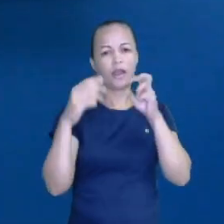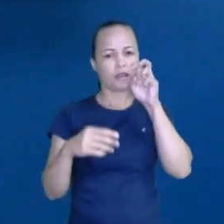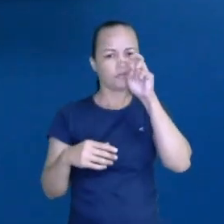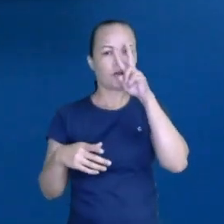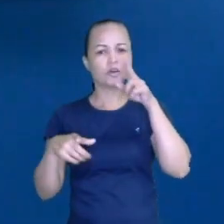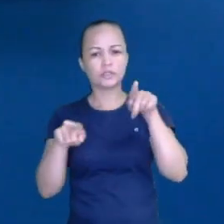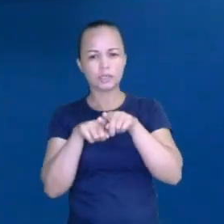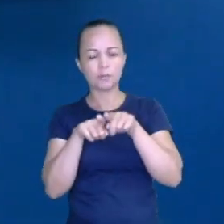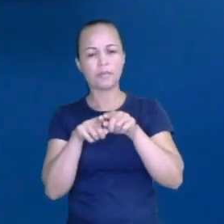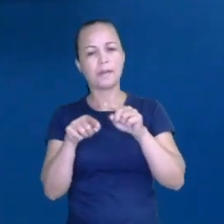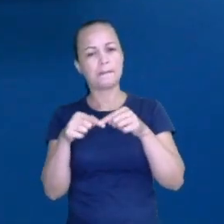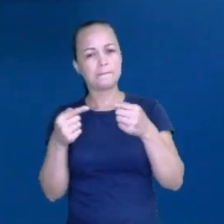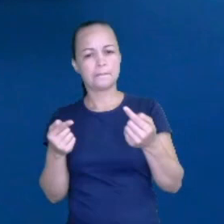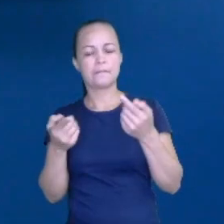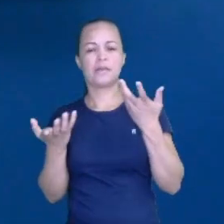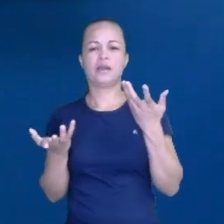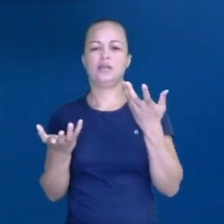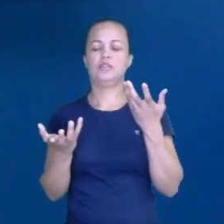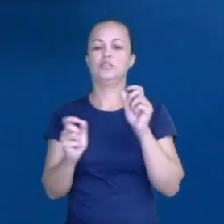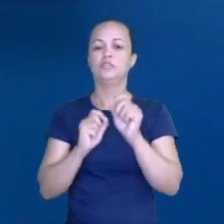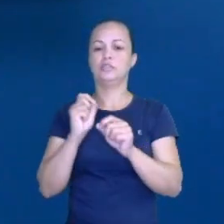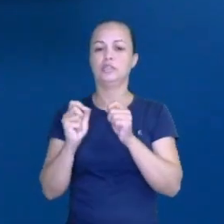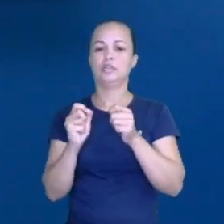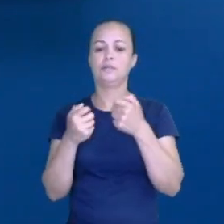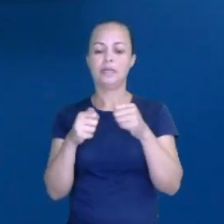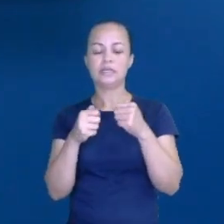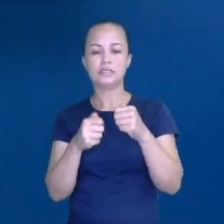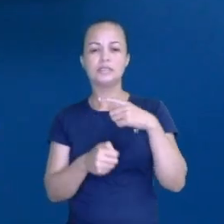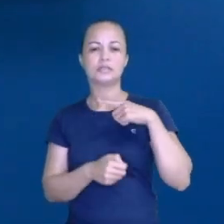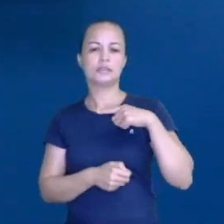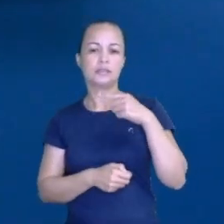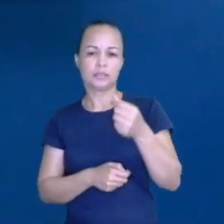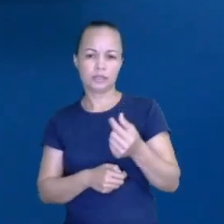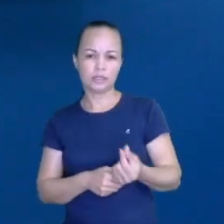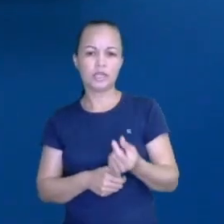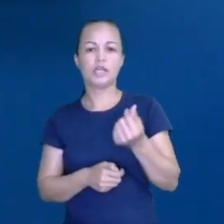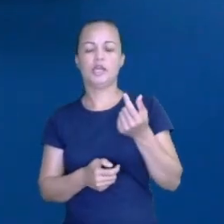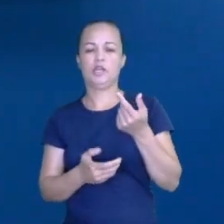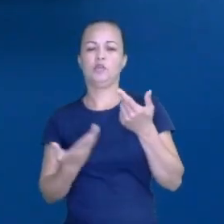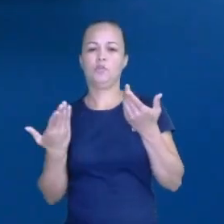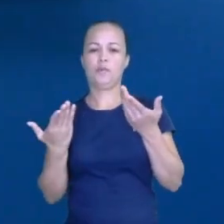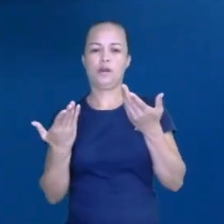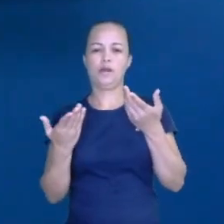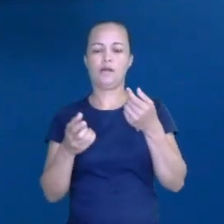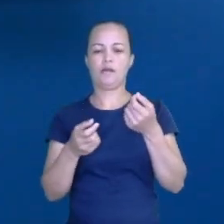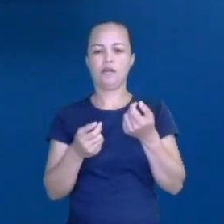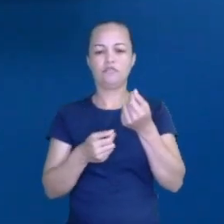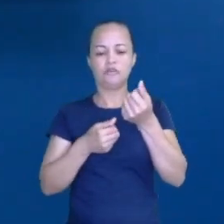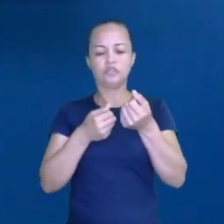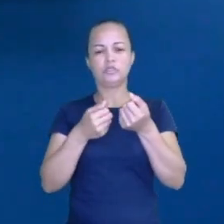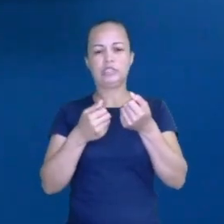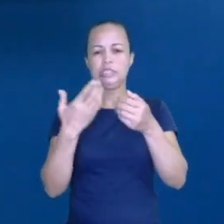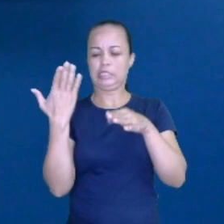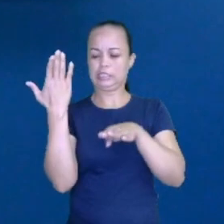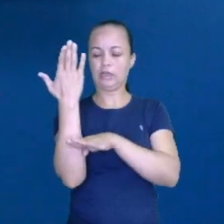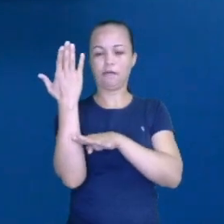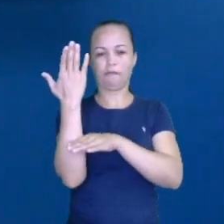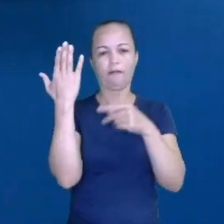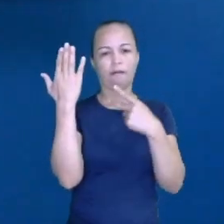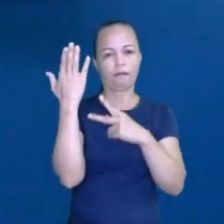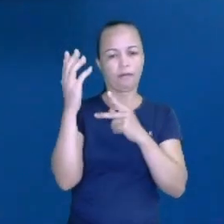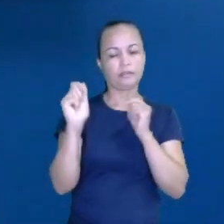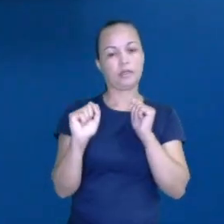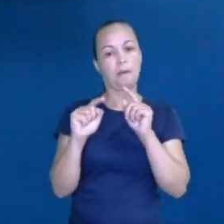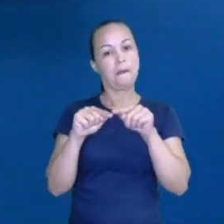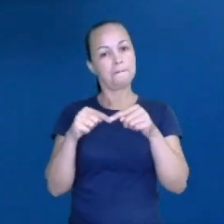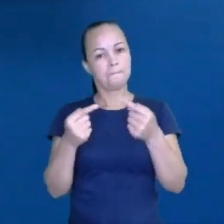ele pode investir em uma casa. Mas a mais resistente é a de alvenaria. Mas está